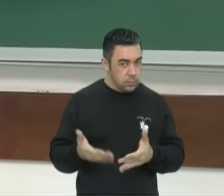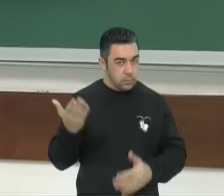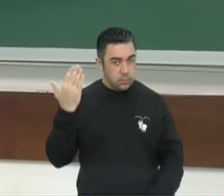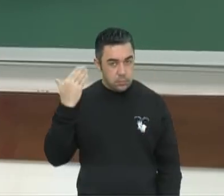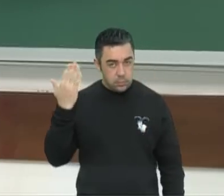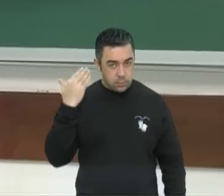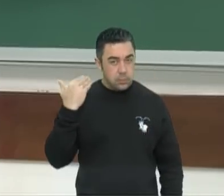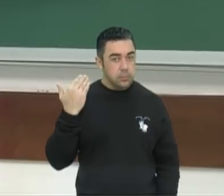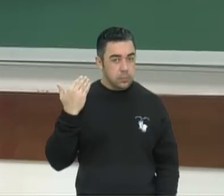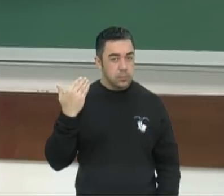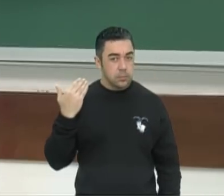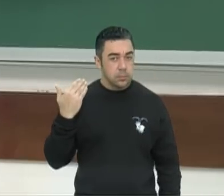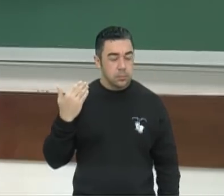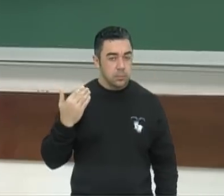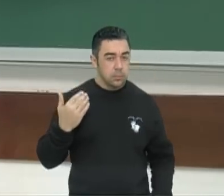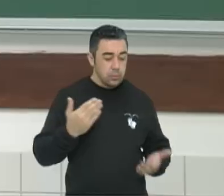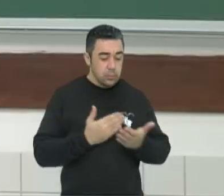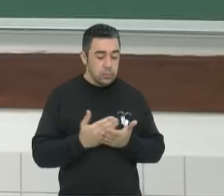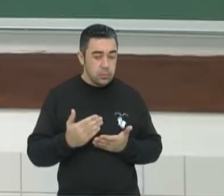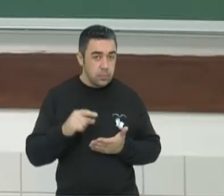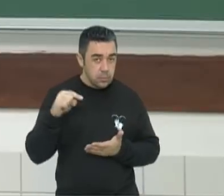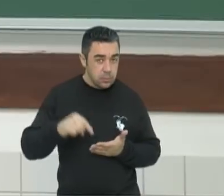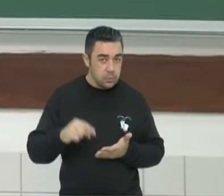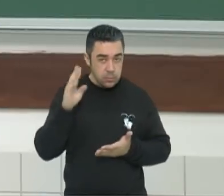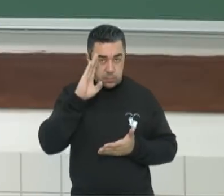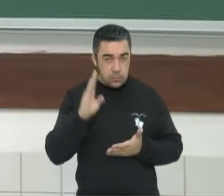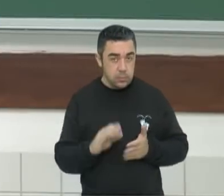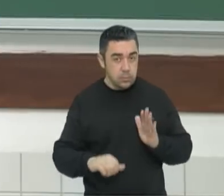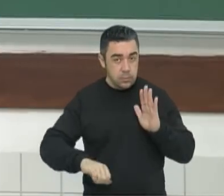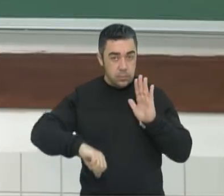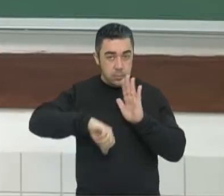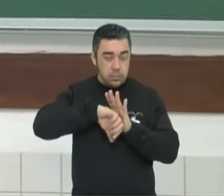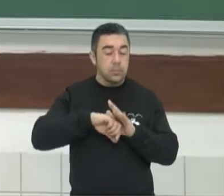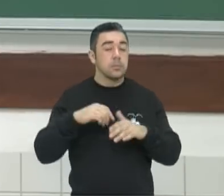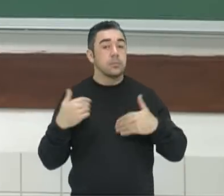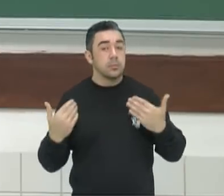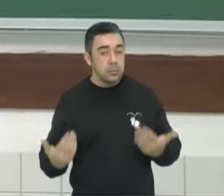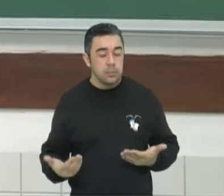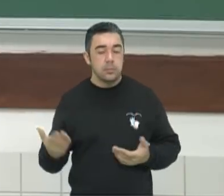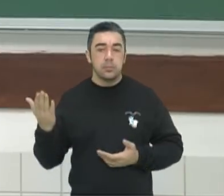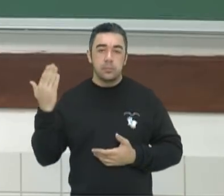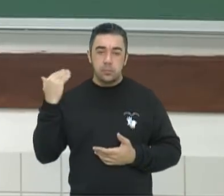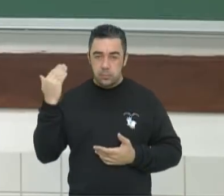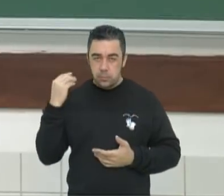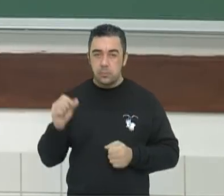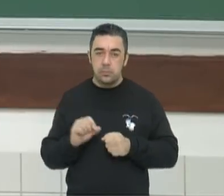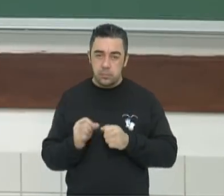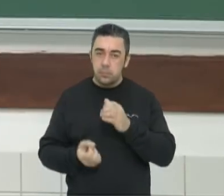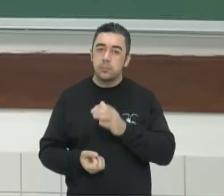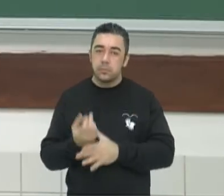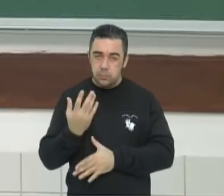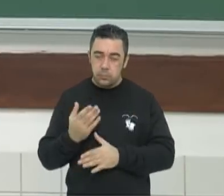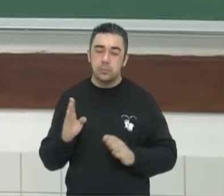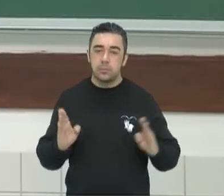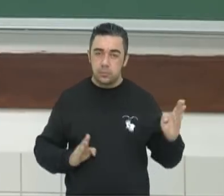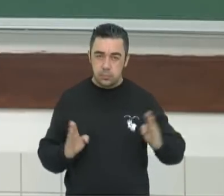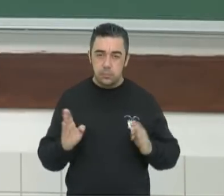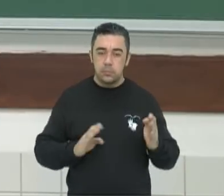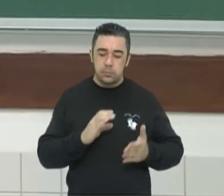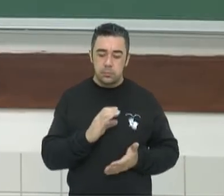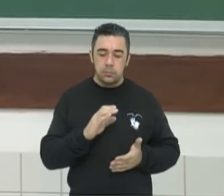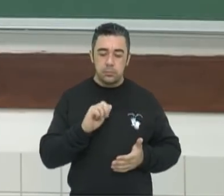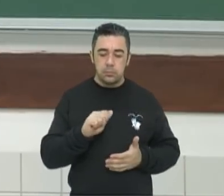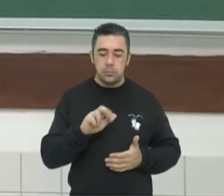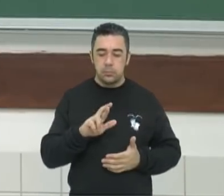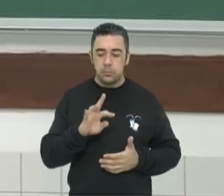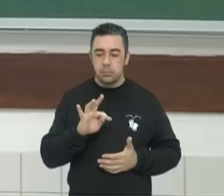da aula? Então, que no Brasil é crime hoje? Pois bem, teve um período onde a prática do cartel